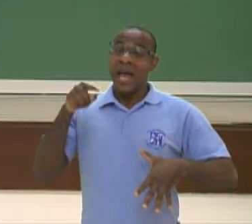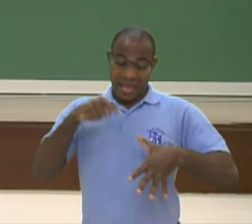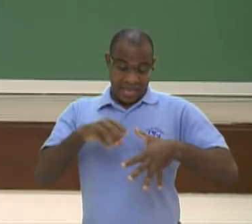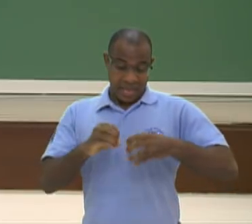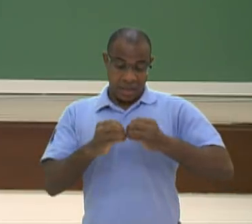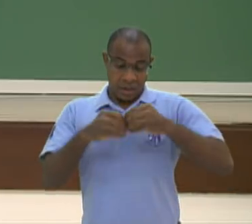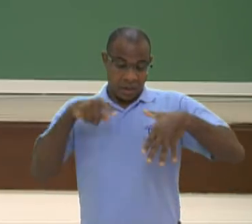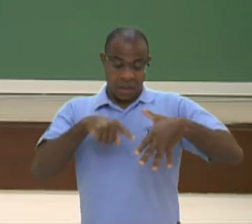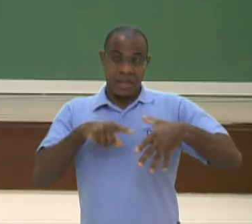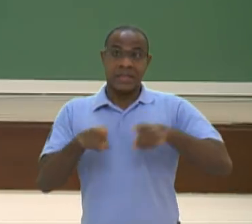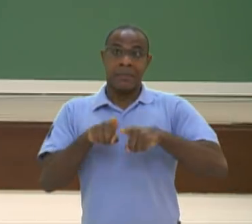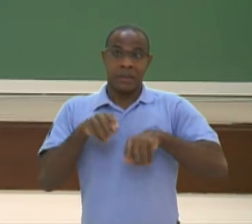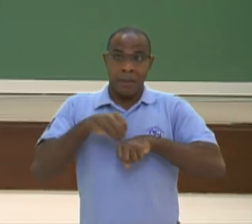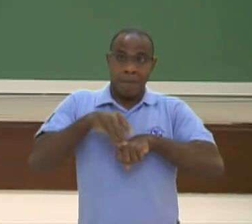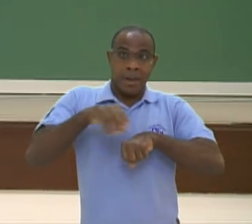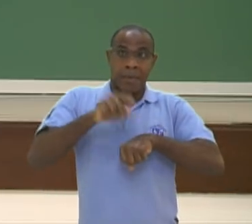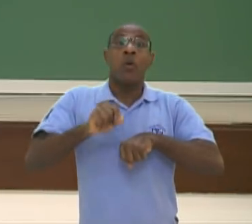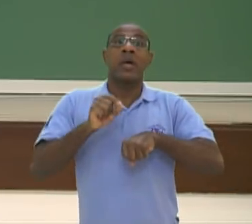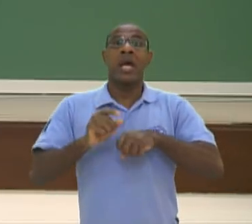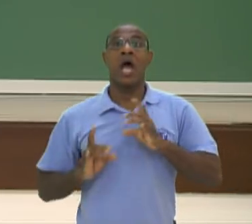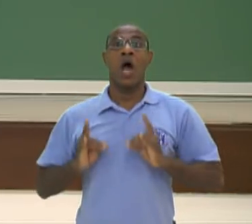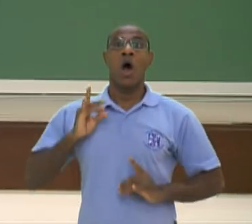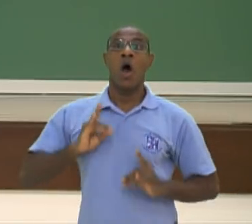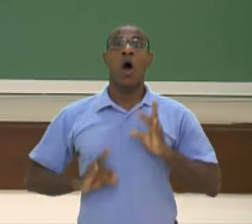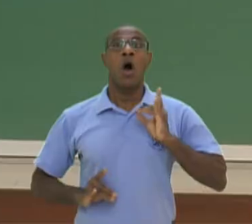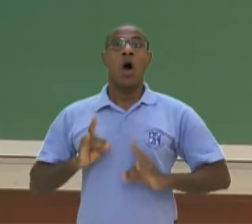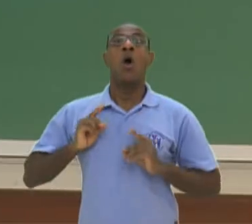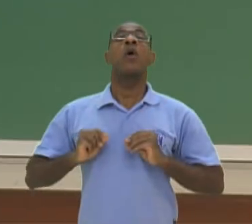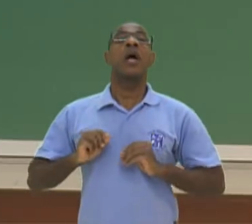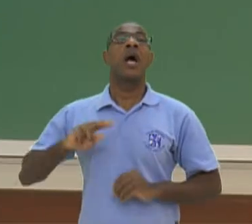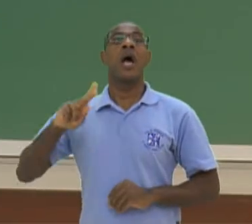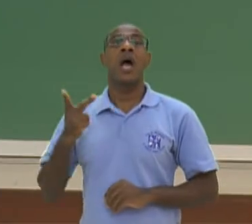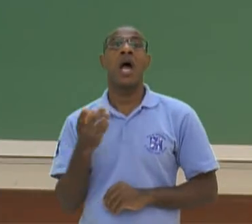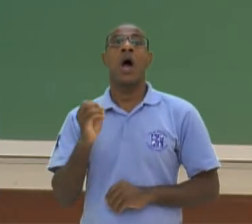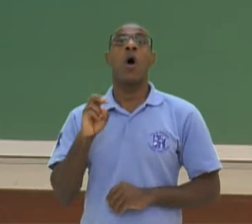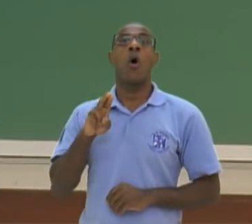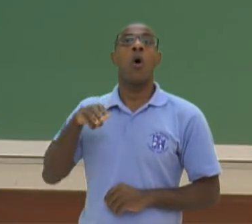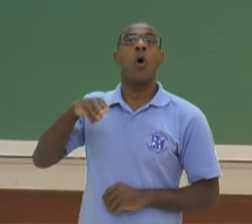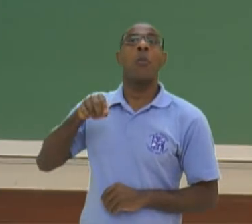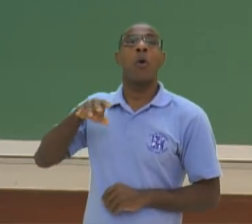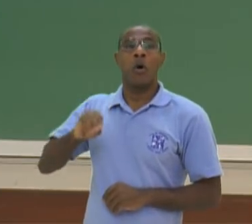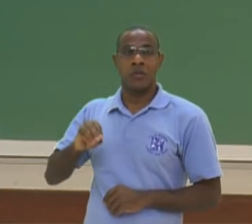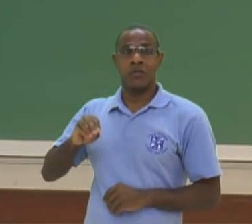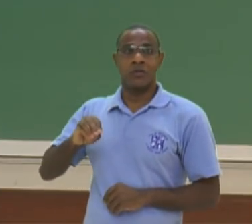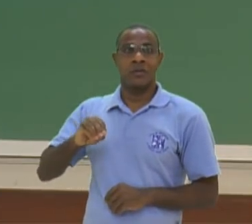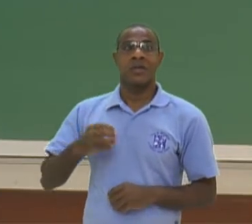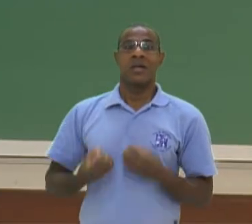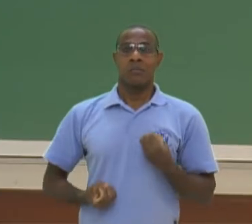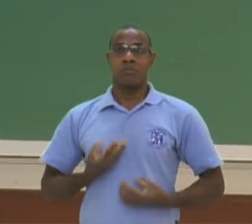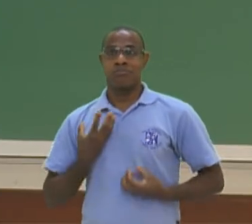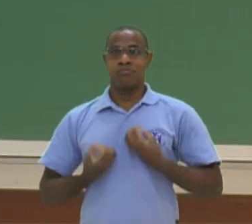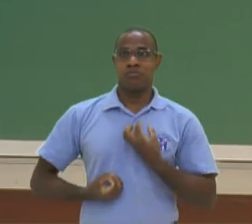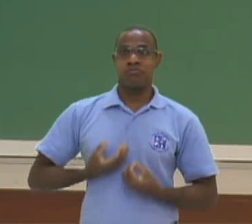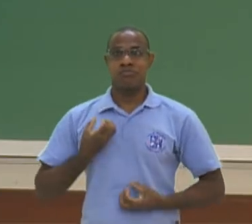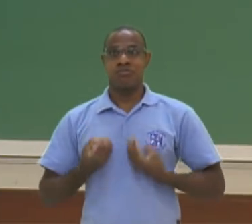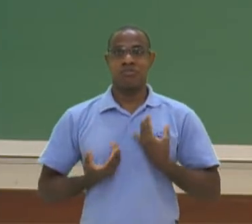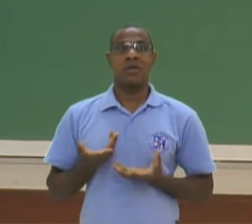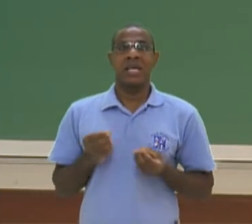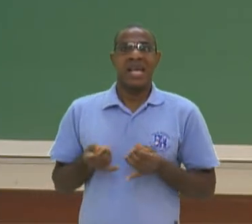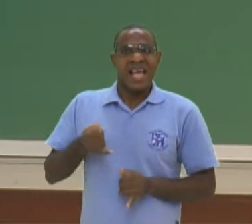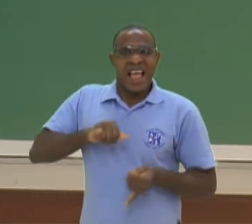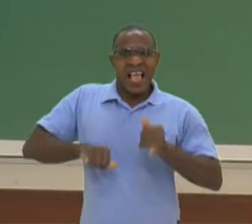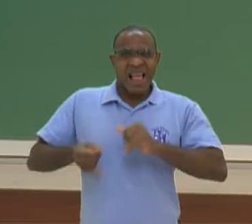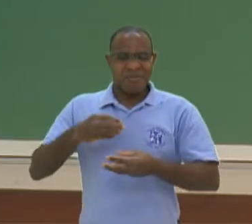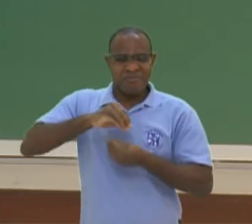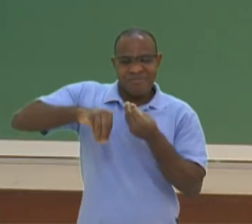Esses hormônios, o que seriam os hormônios? São substâncias químicas produzidas pelas glândulas, que eu coloquei